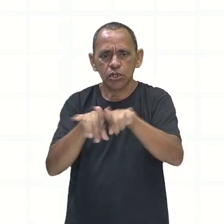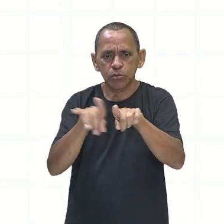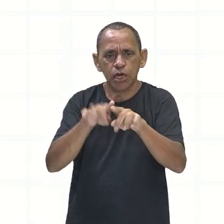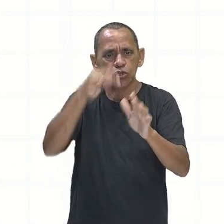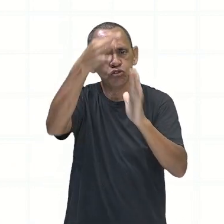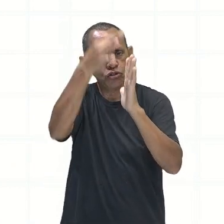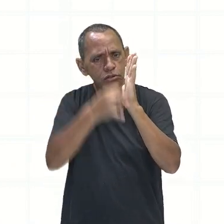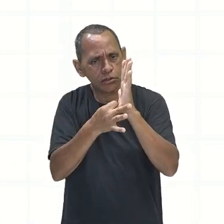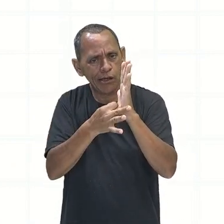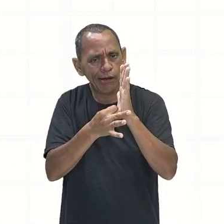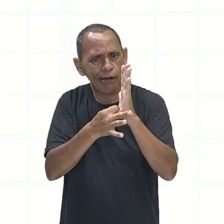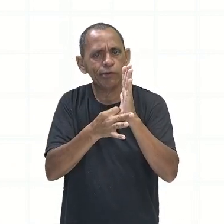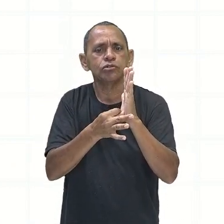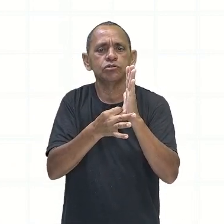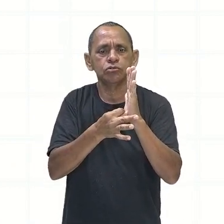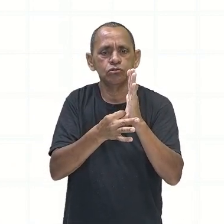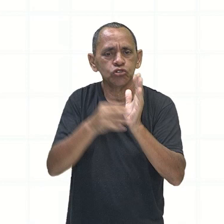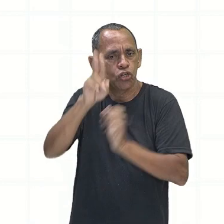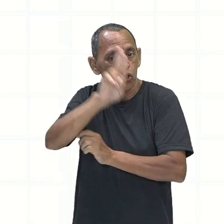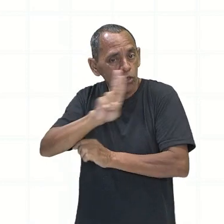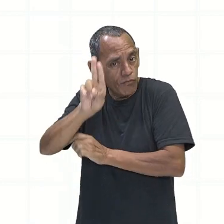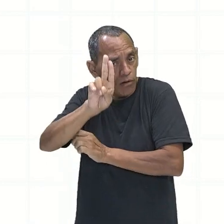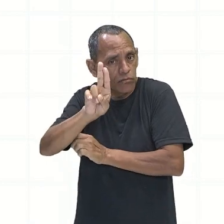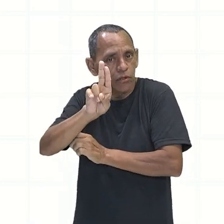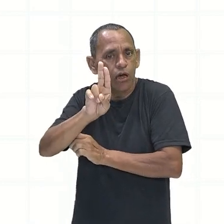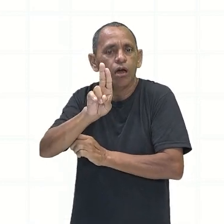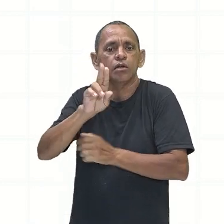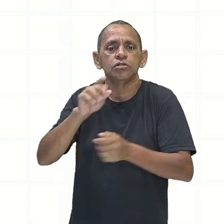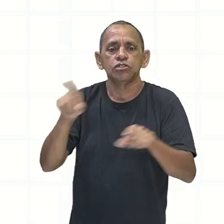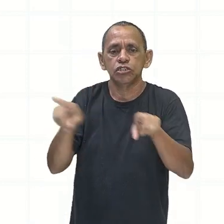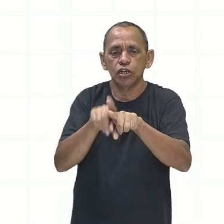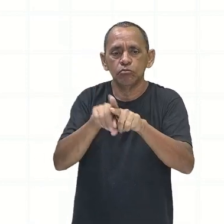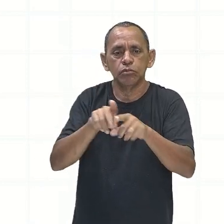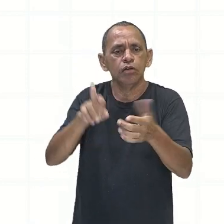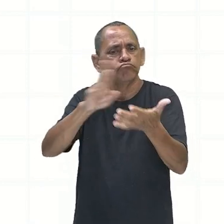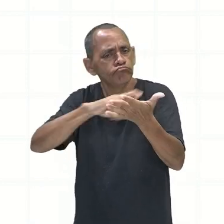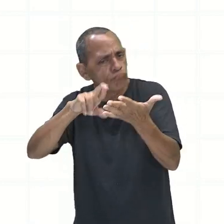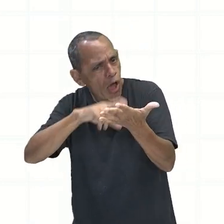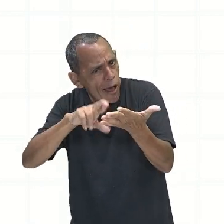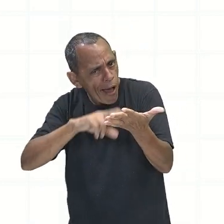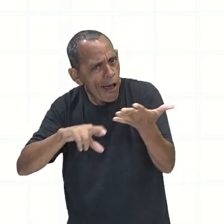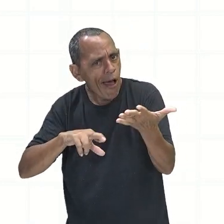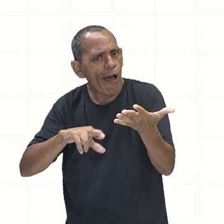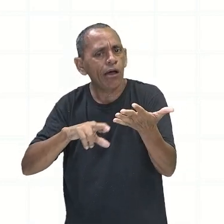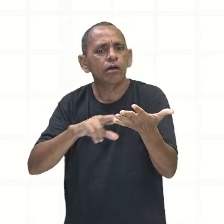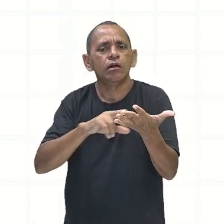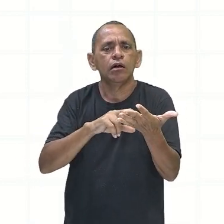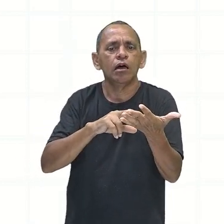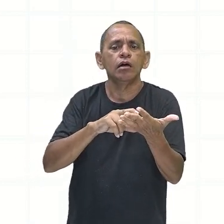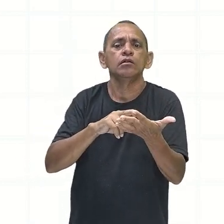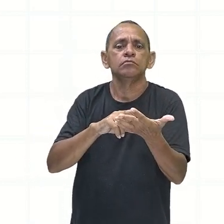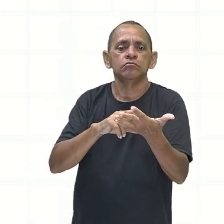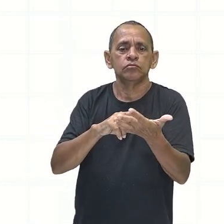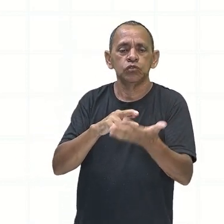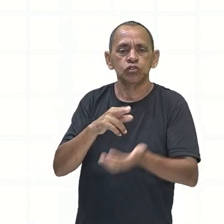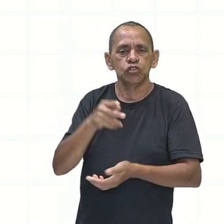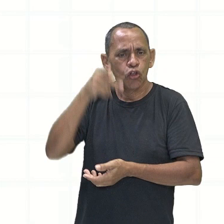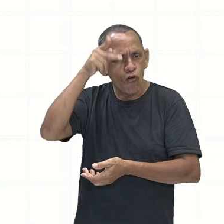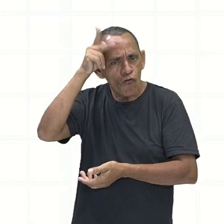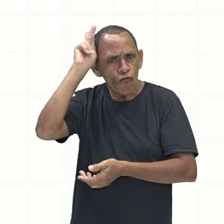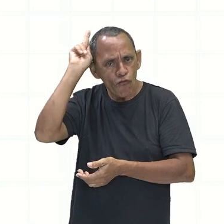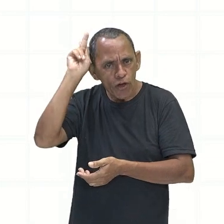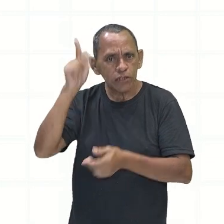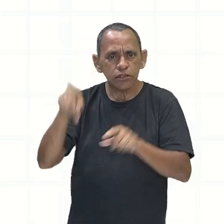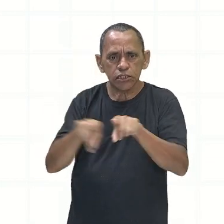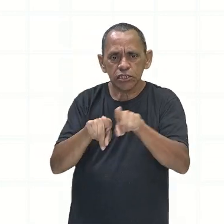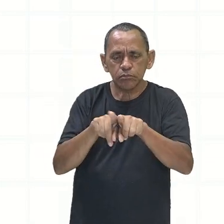Os textos acadêmicos também, em redações de vestibulares, também é importante, né? A gente lembrar que os textos